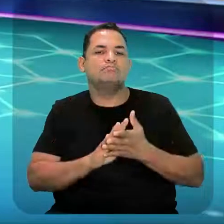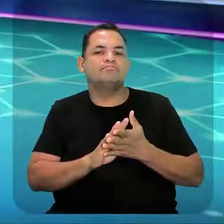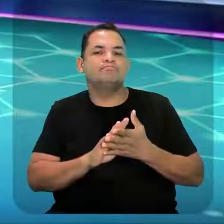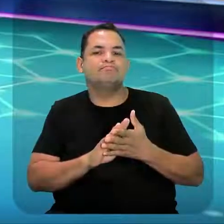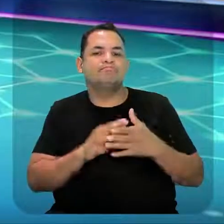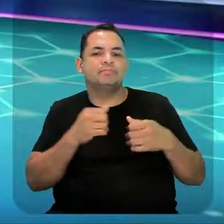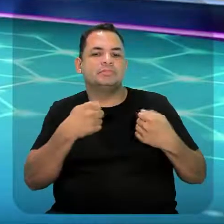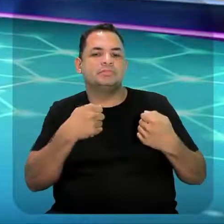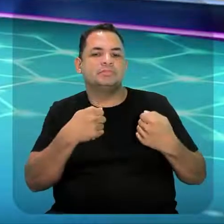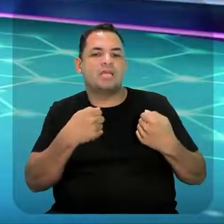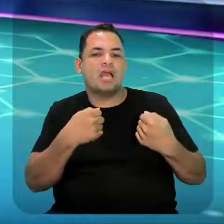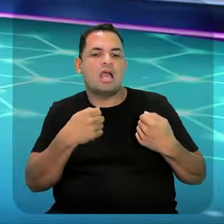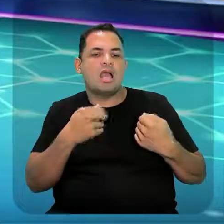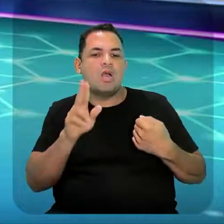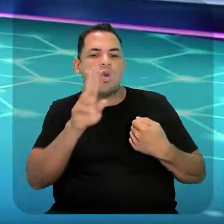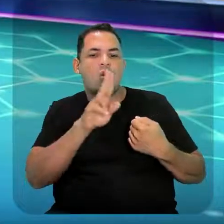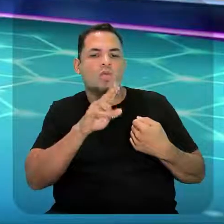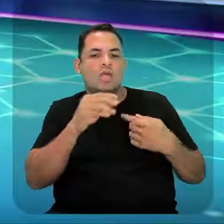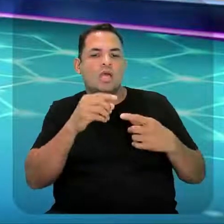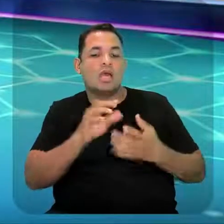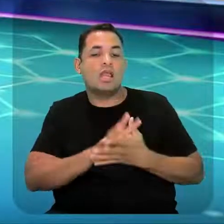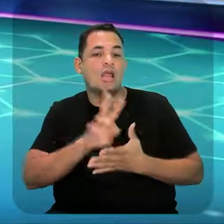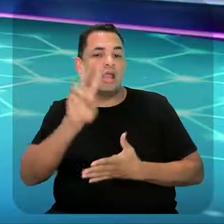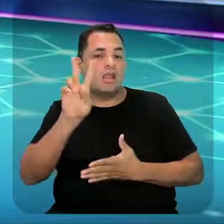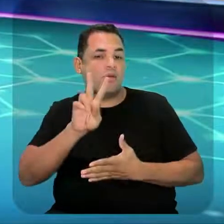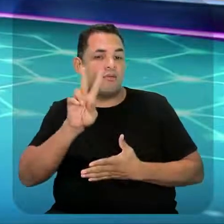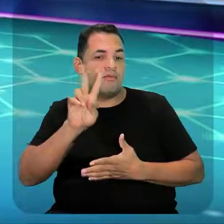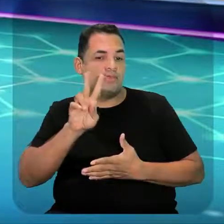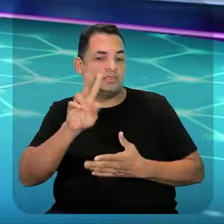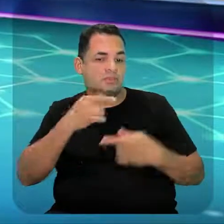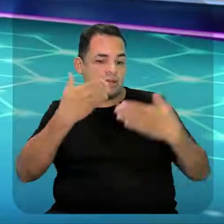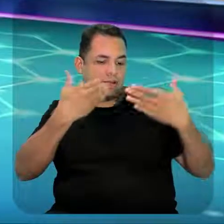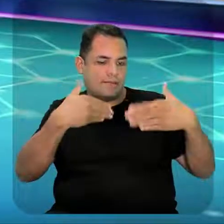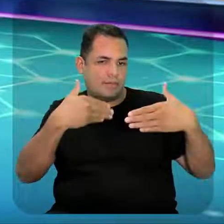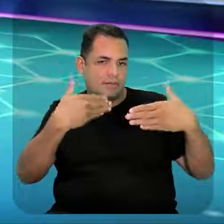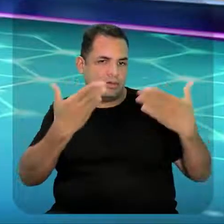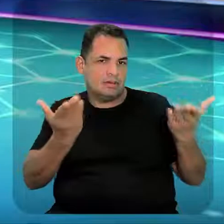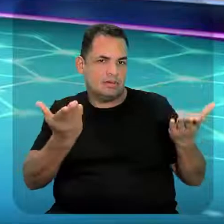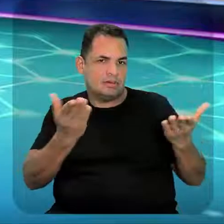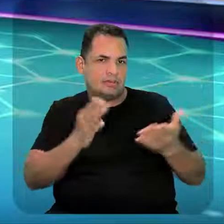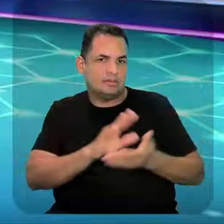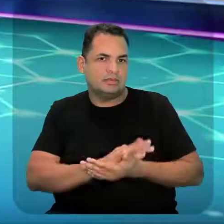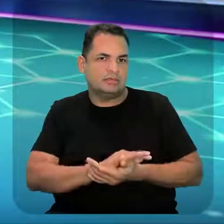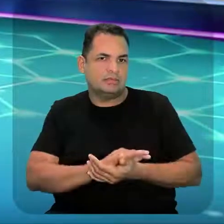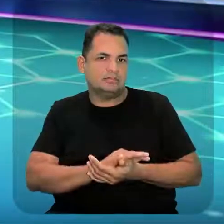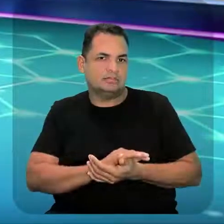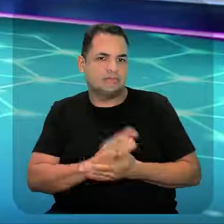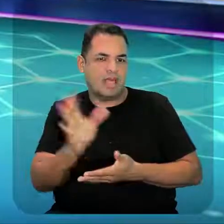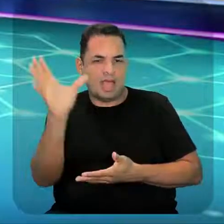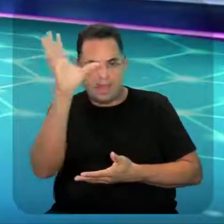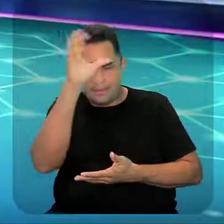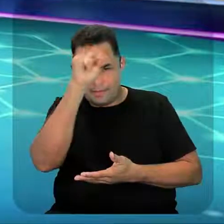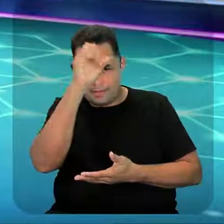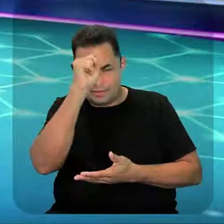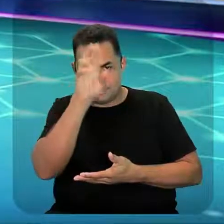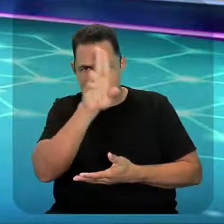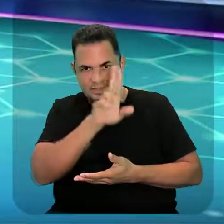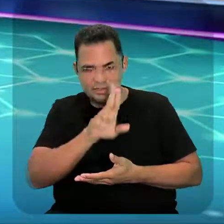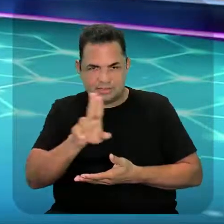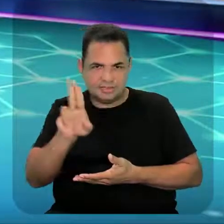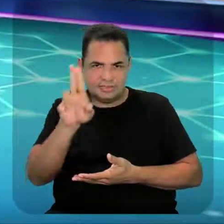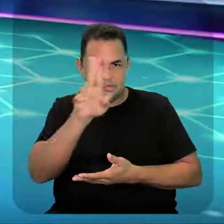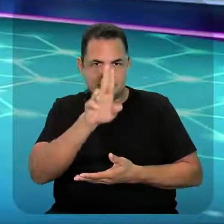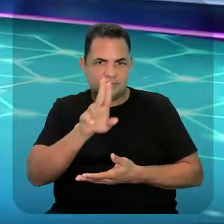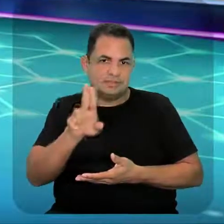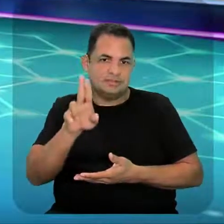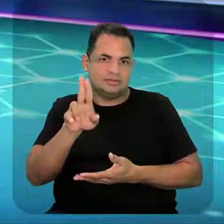numa prova, você não vai poder levar, e aí? Você não vai lembrar, né? Então, aprendam a utilizar